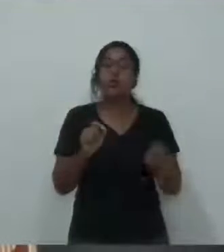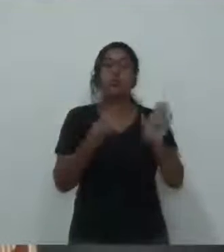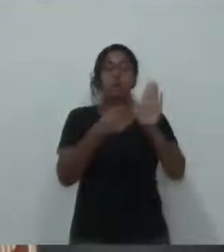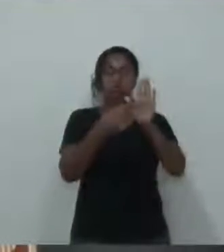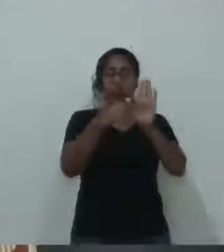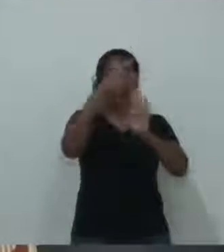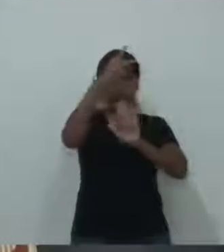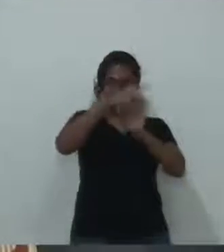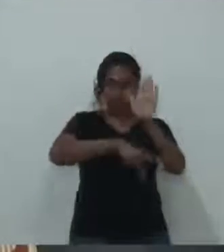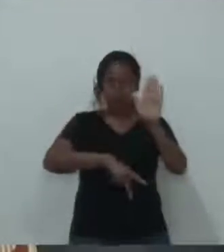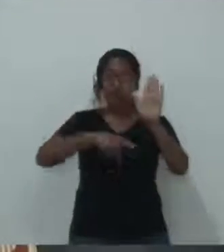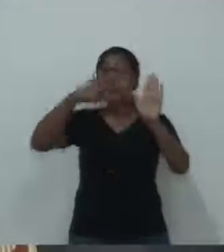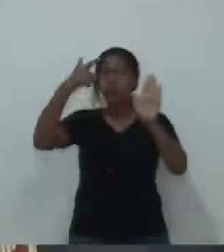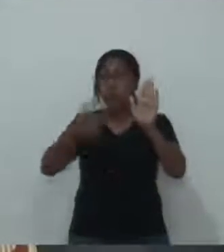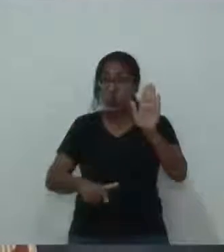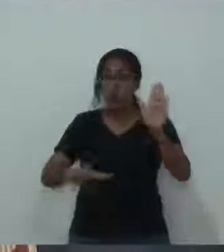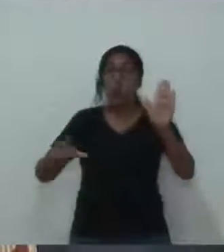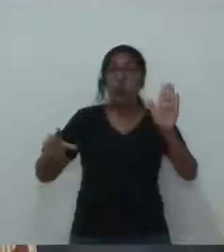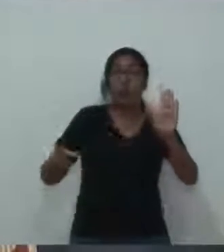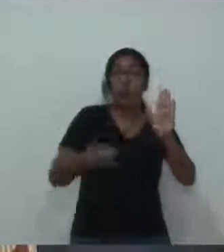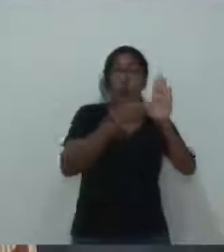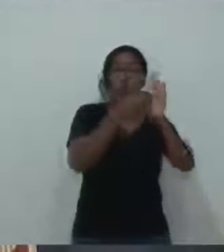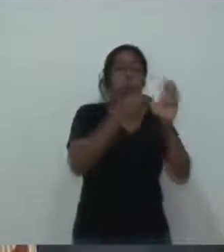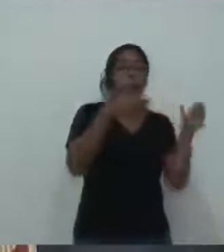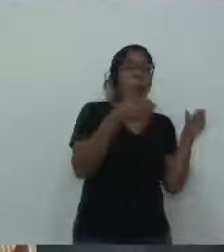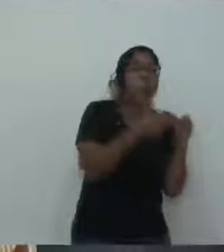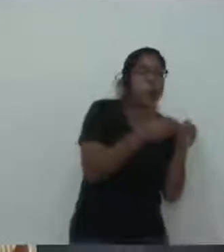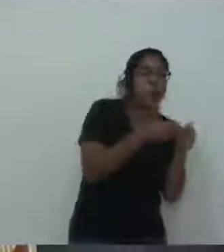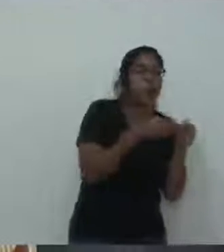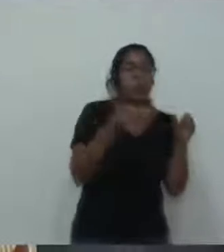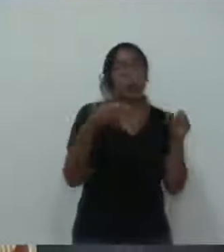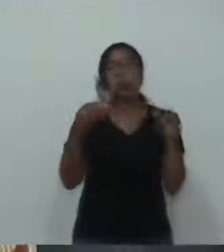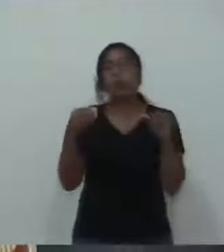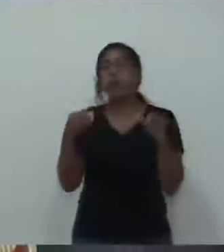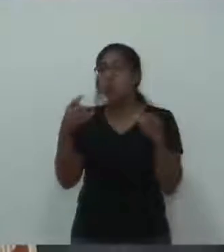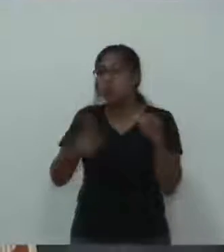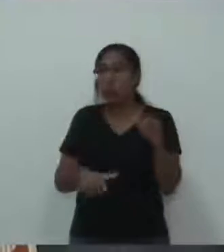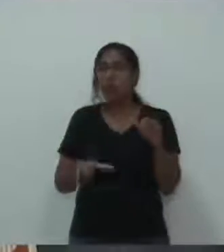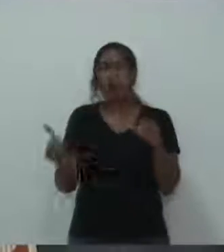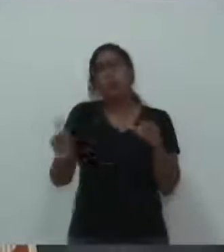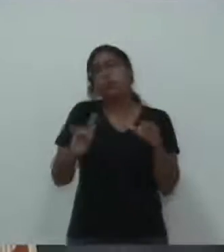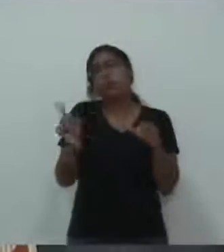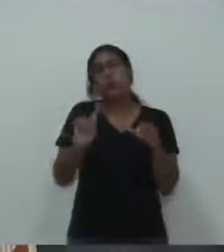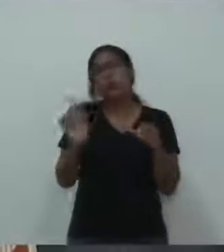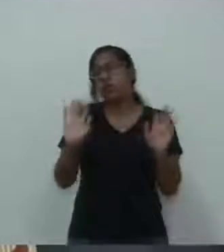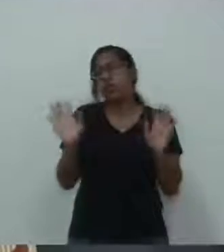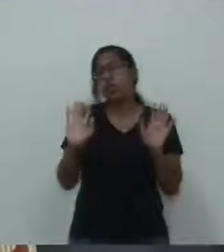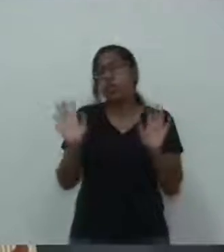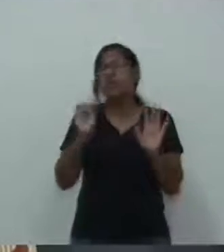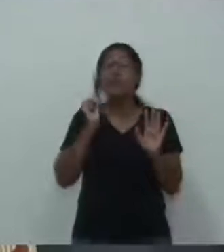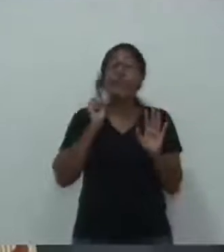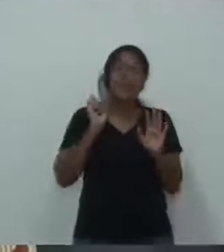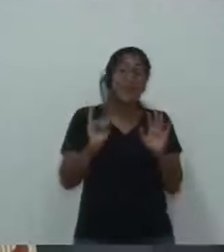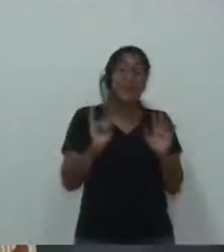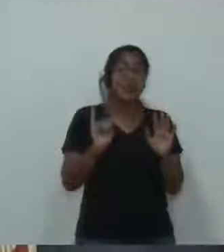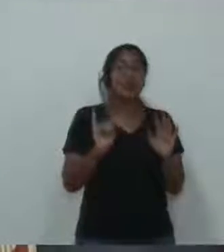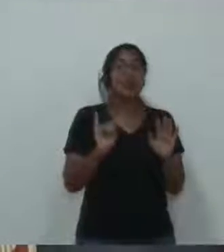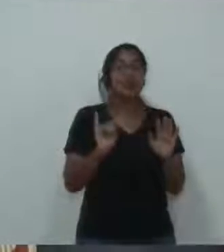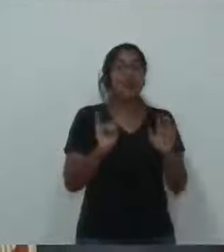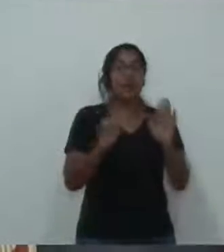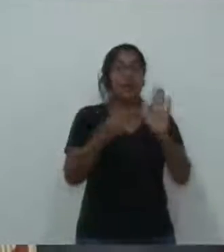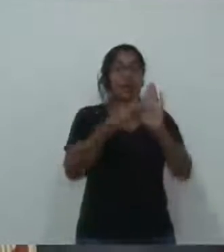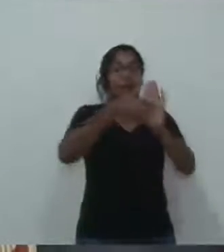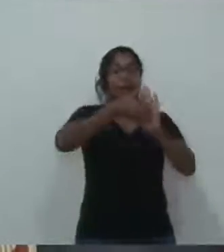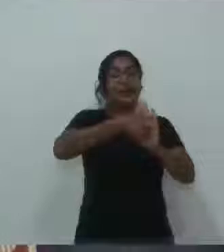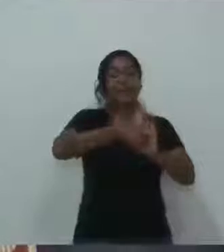plano de mobilidade uma comissão que pode existir normalmente. Foi só essa a intenção. Então, se não coloca uma